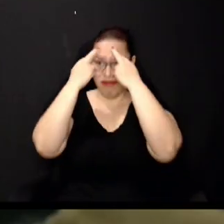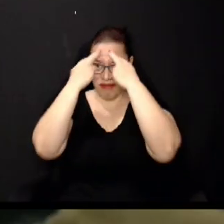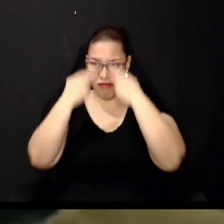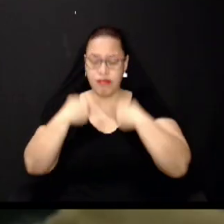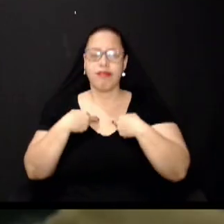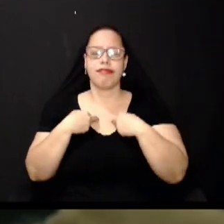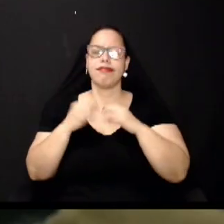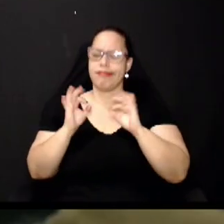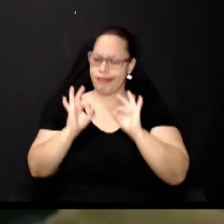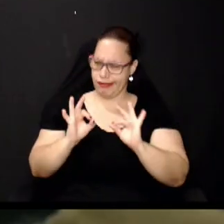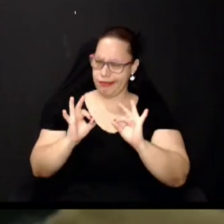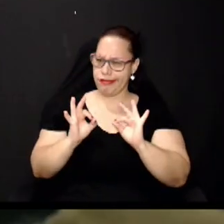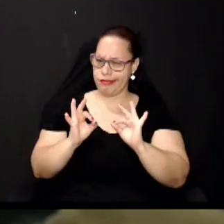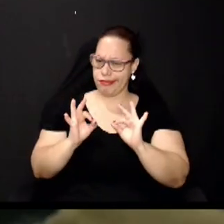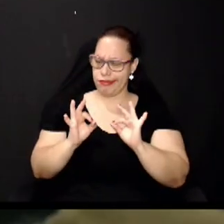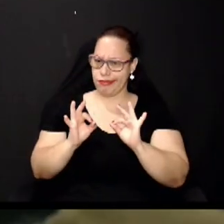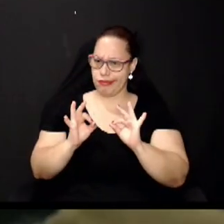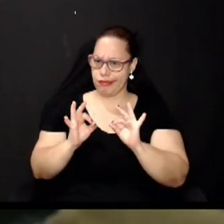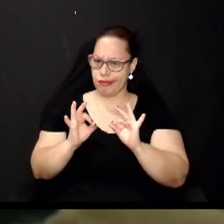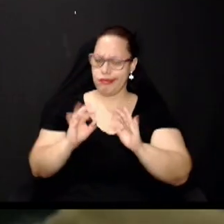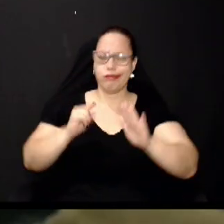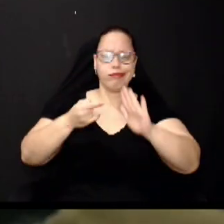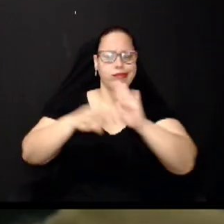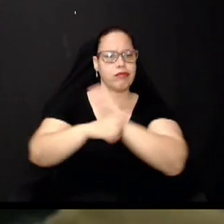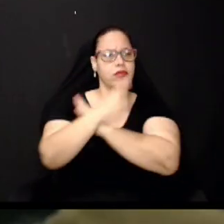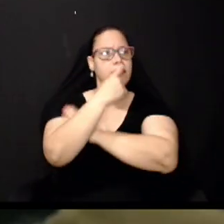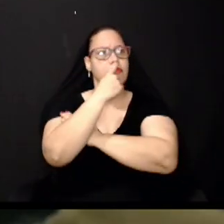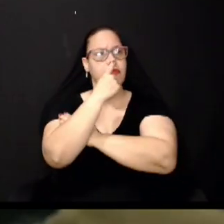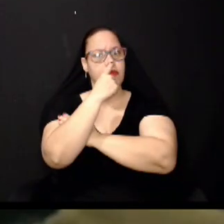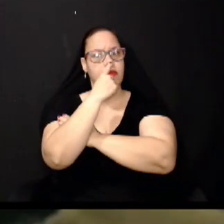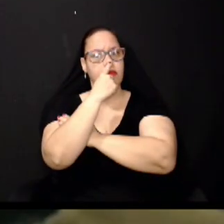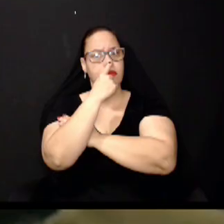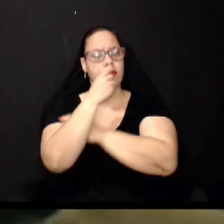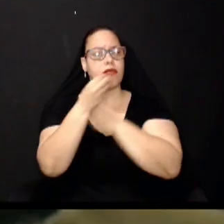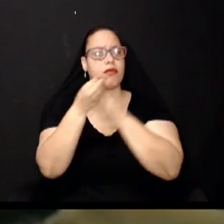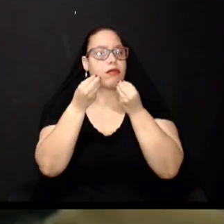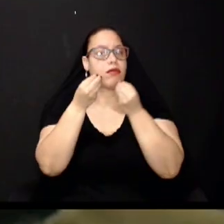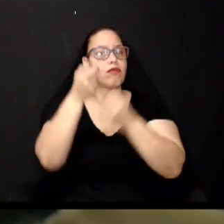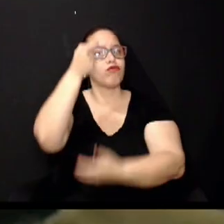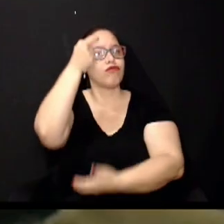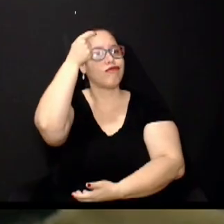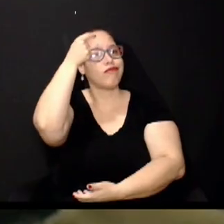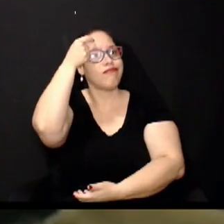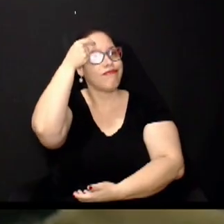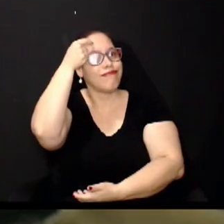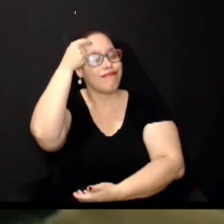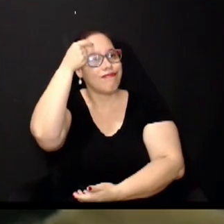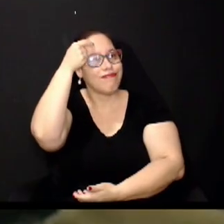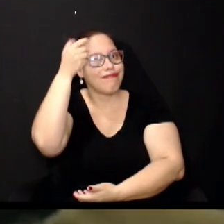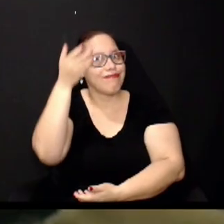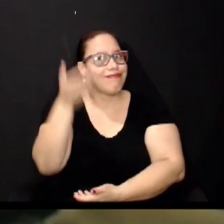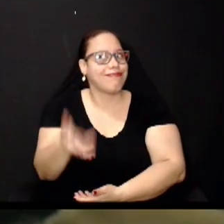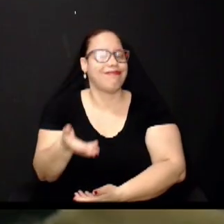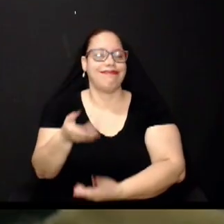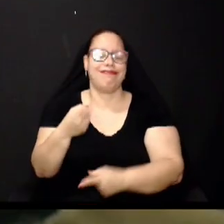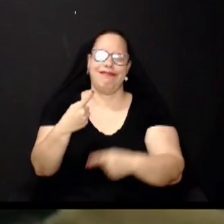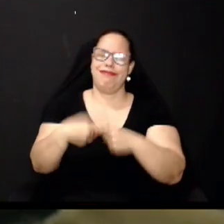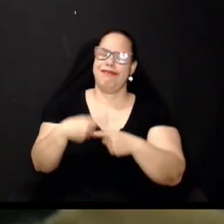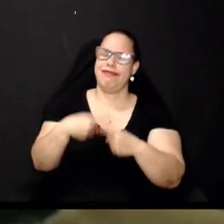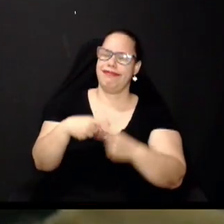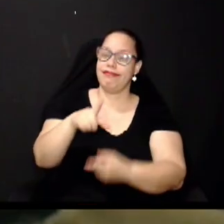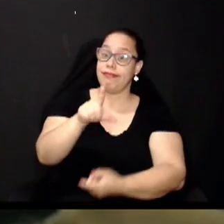muita profundidade e com ciência, Porque tem escolhas,